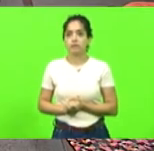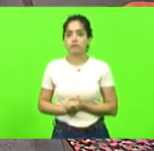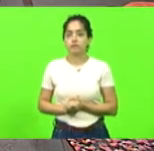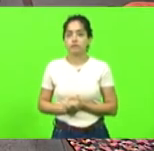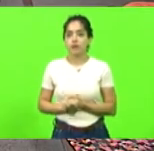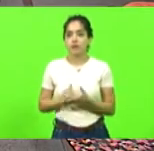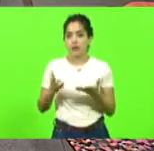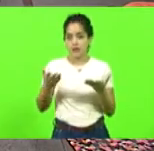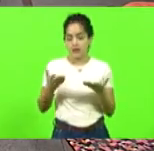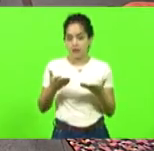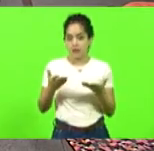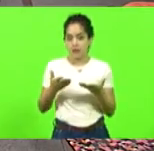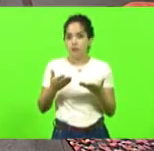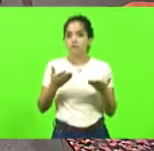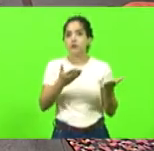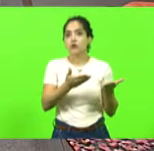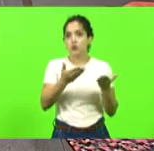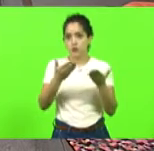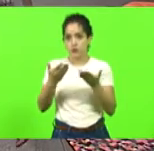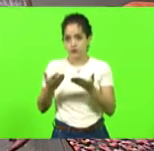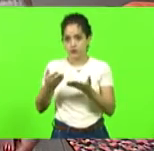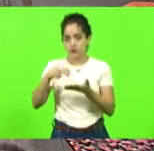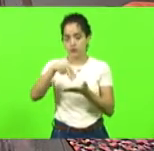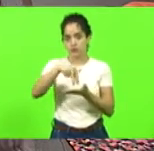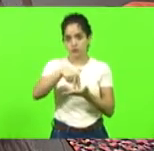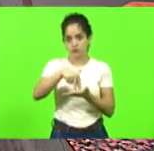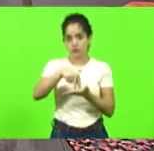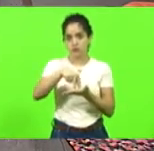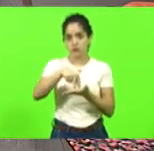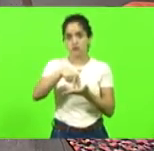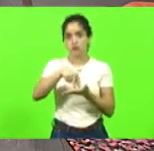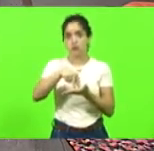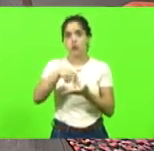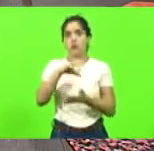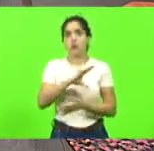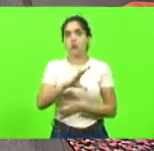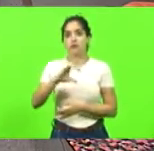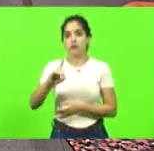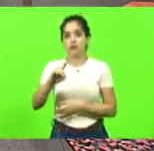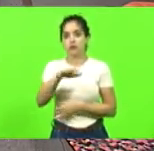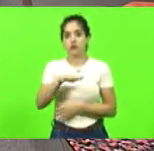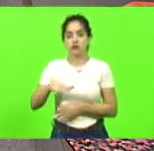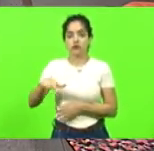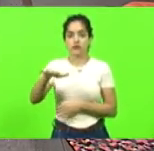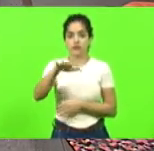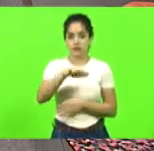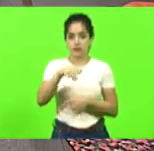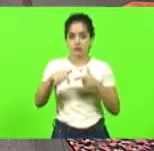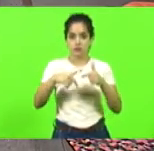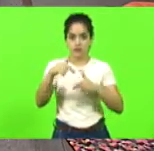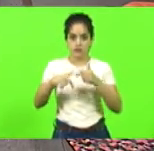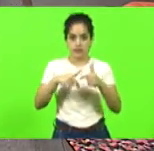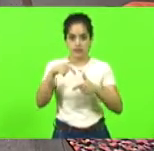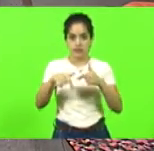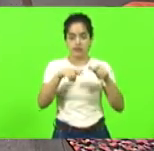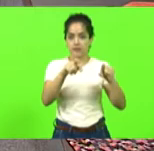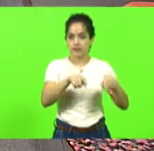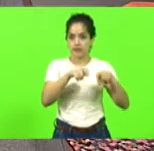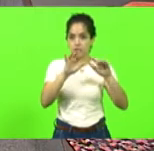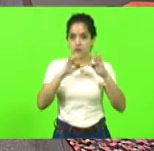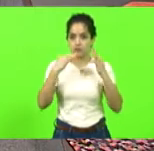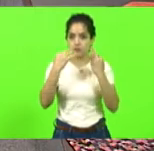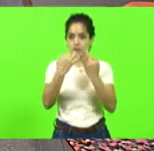O cerimonial convida para fazer uso da palavra o senhor coordenador-geral da Federação dos Trabalhadores na Agricultura Familiar,